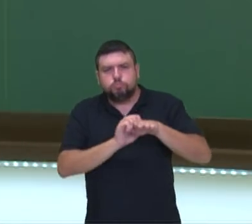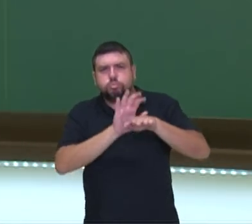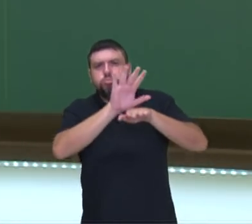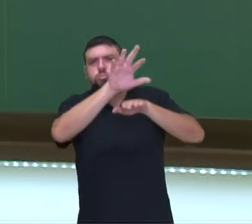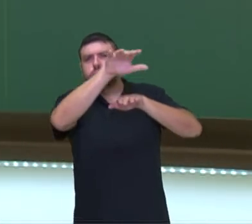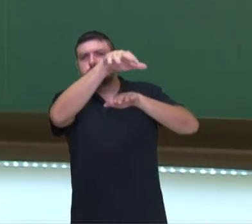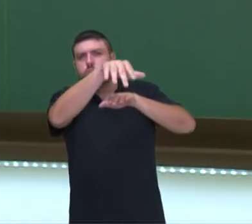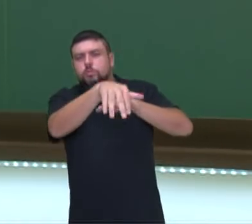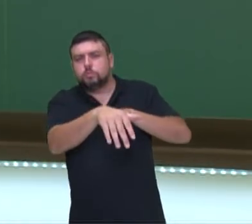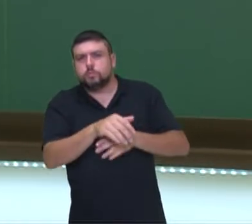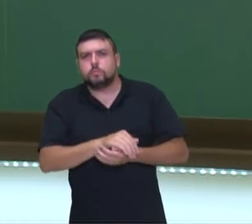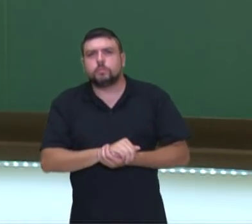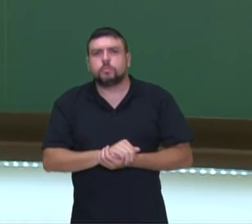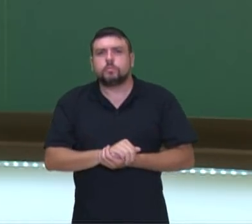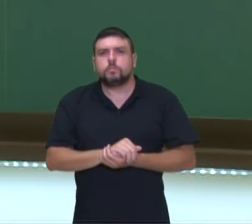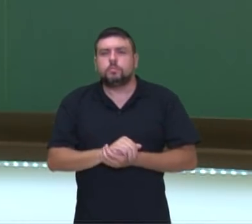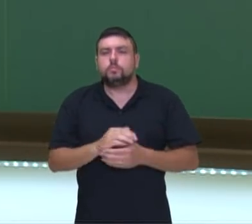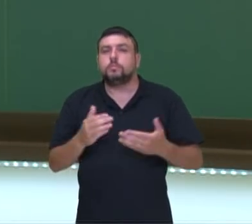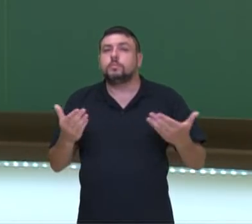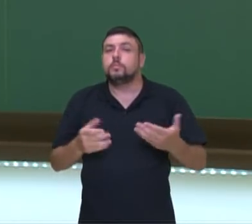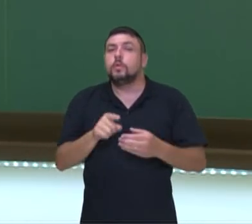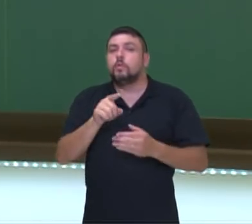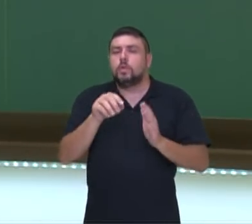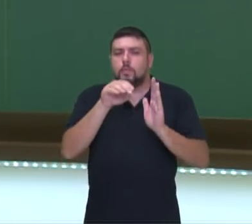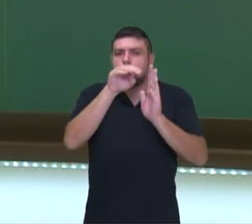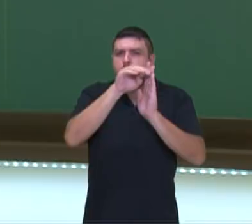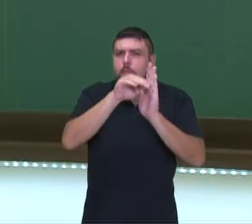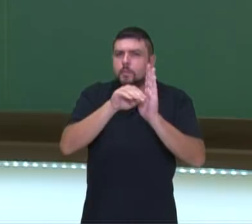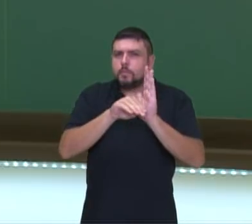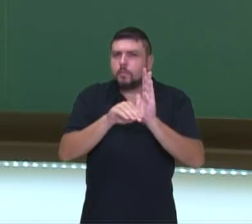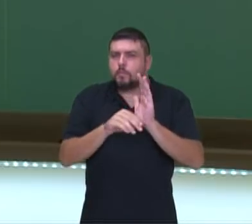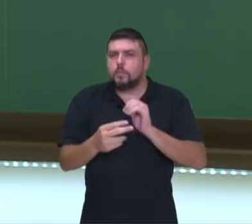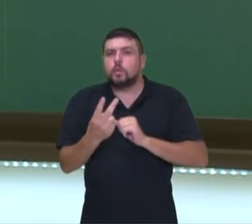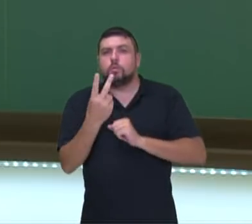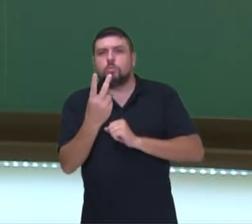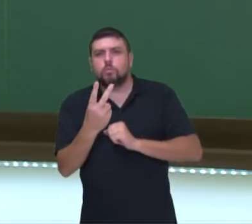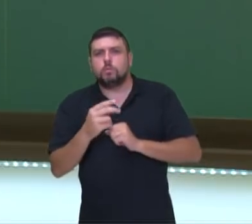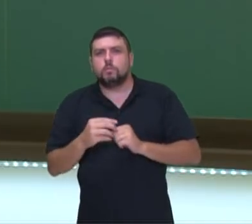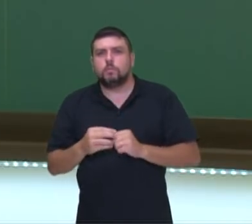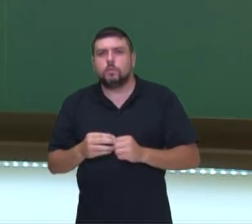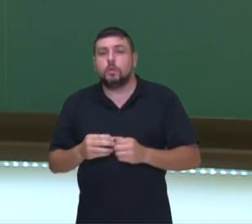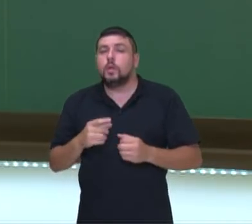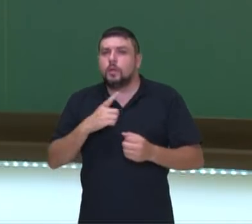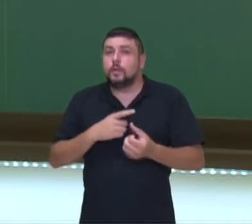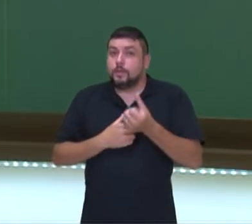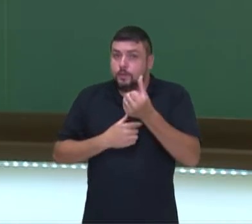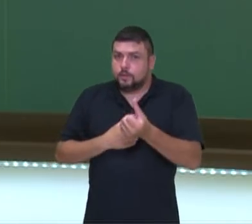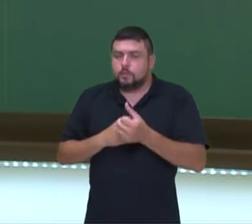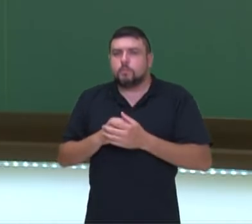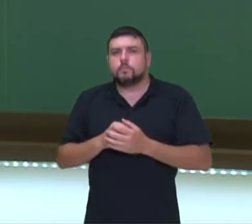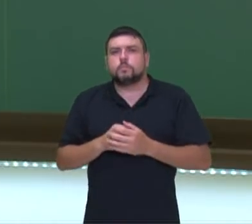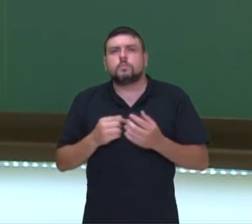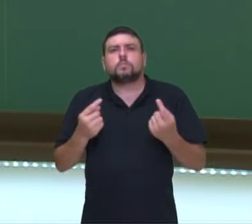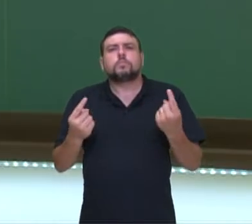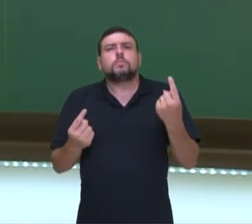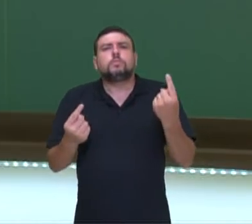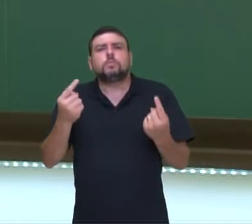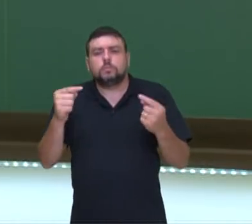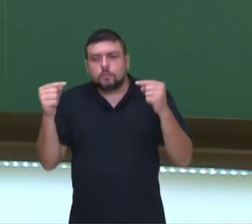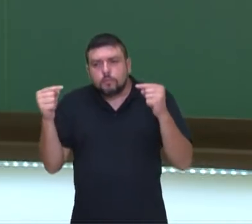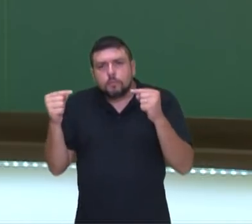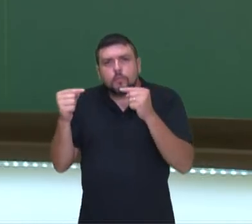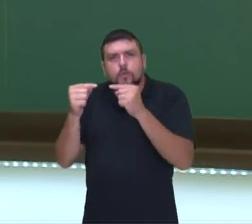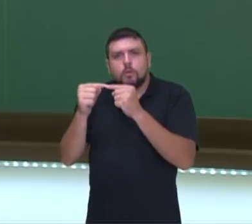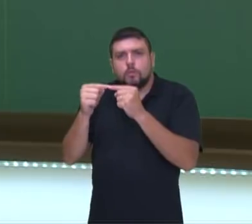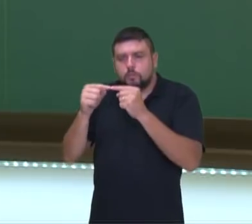que vocês agora organizem, façam duas listas. Desses 6, quais são eventos